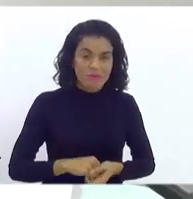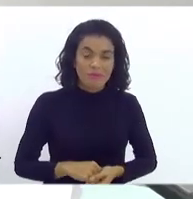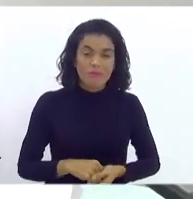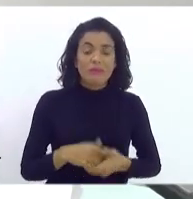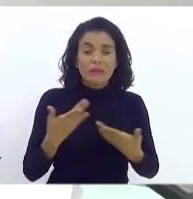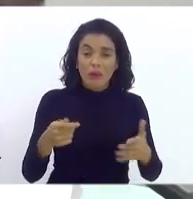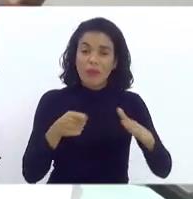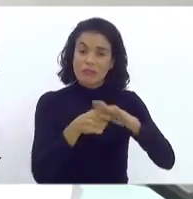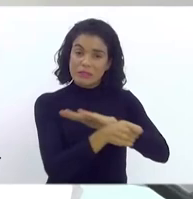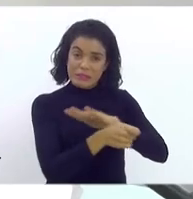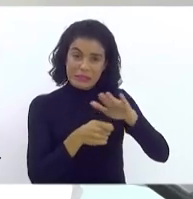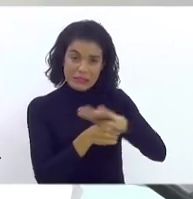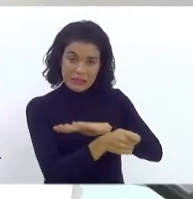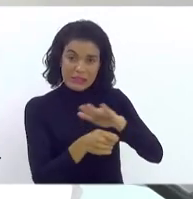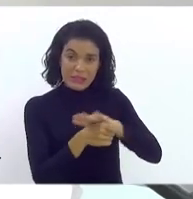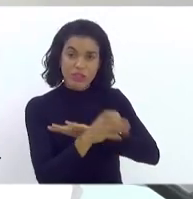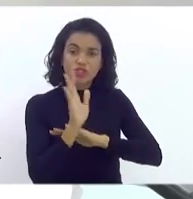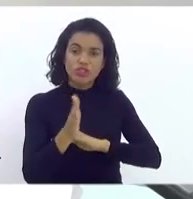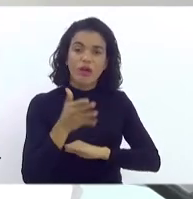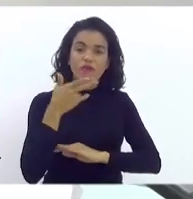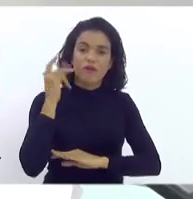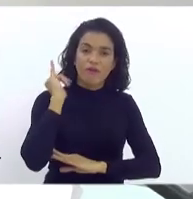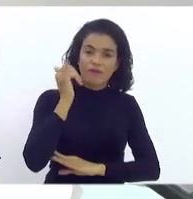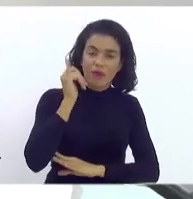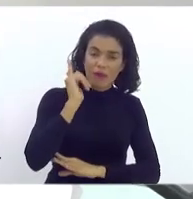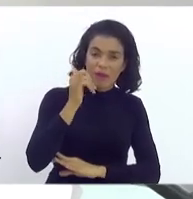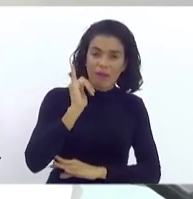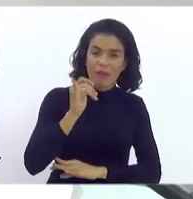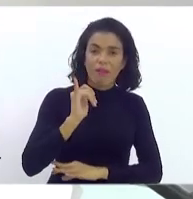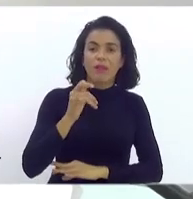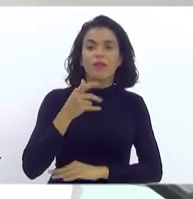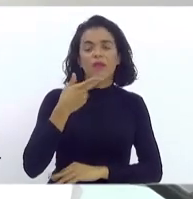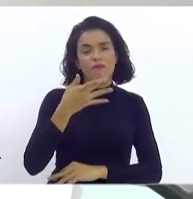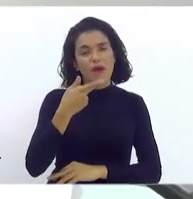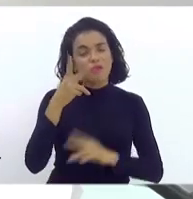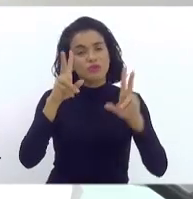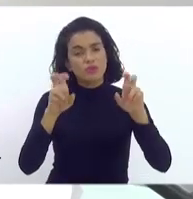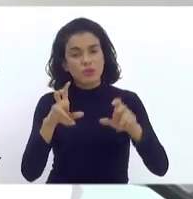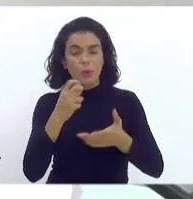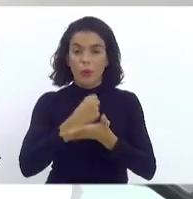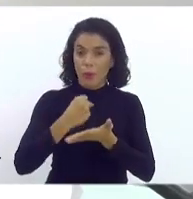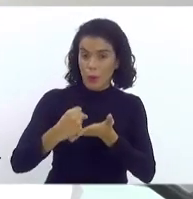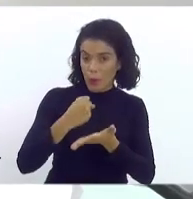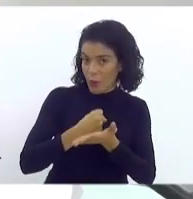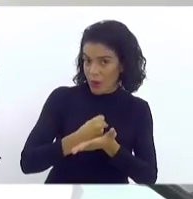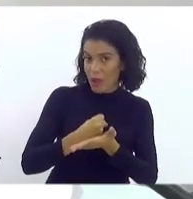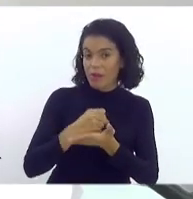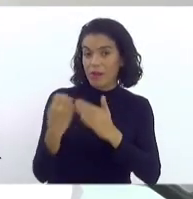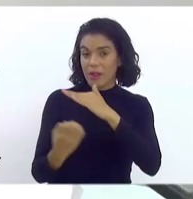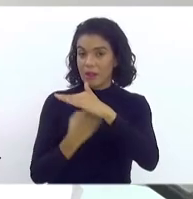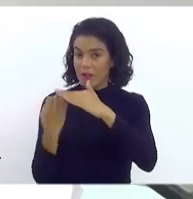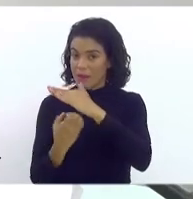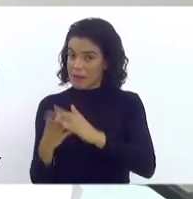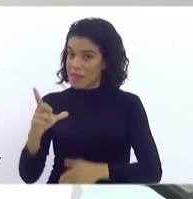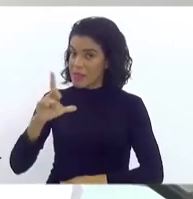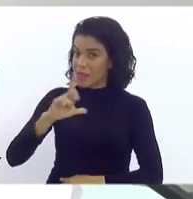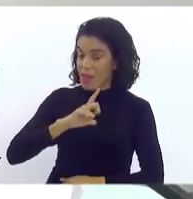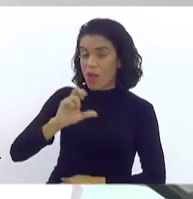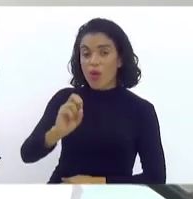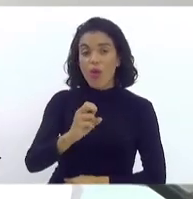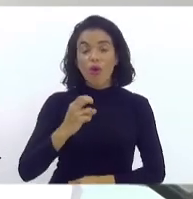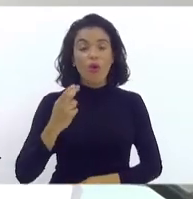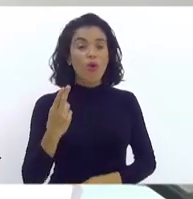Esses investimentos que foram aqui citados, eles mencionam dentro do contrato que a Natuge ela tem, ou